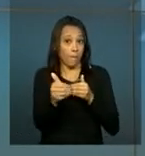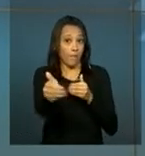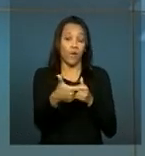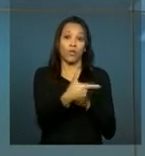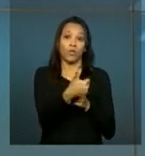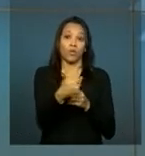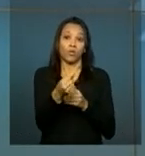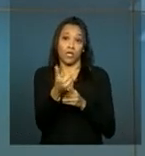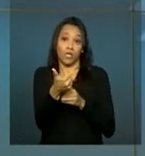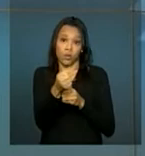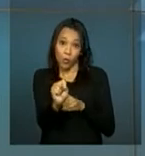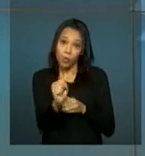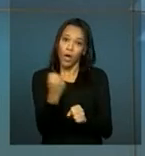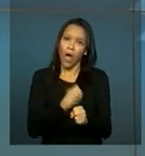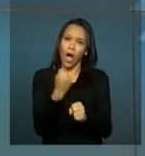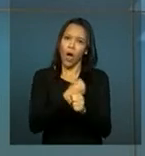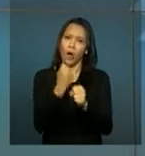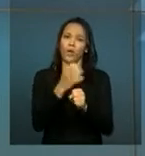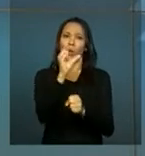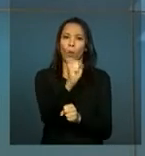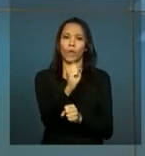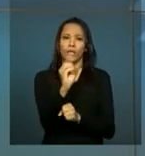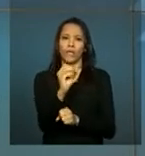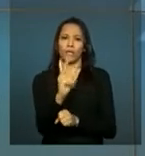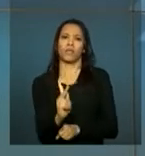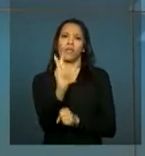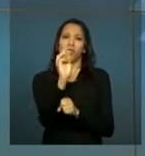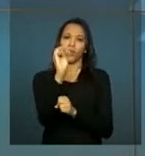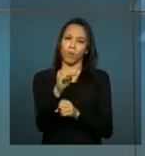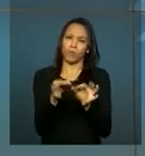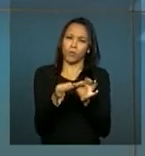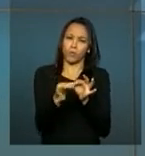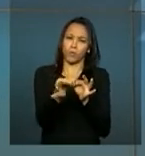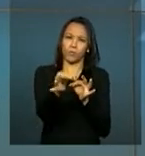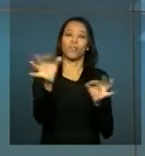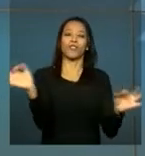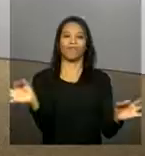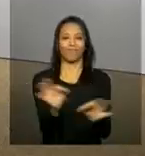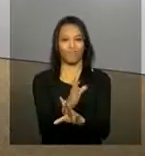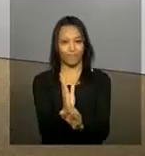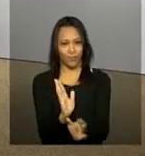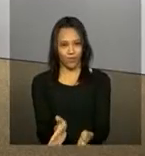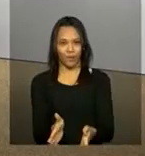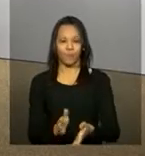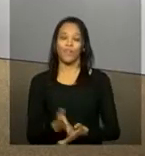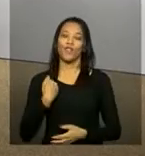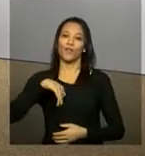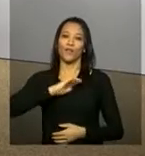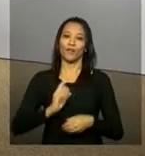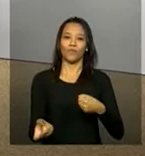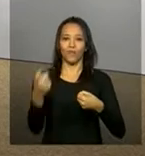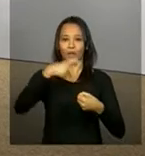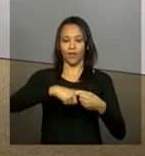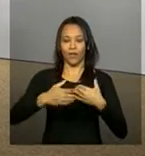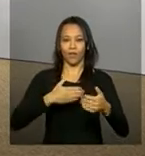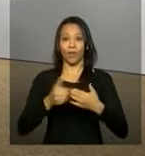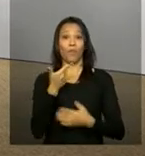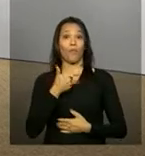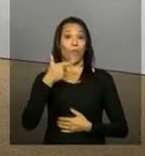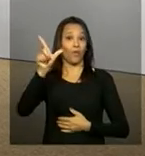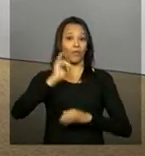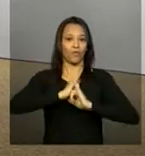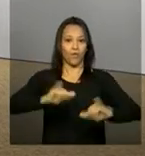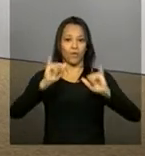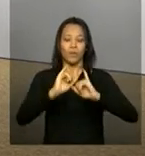início de 2018 a obra com 80 km de extensão seja concluída e nós podemos voltar a qualquer momento